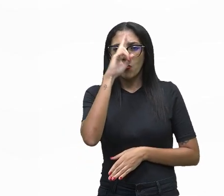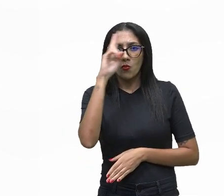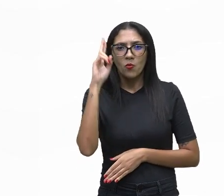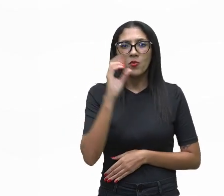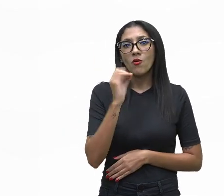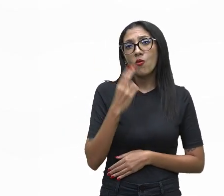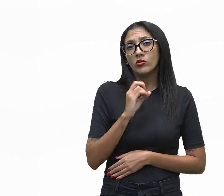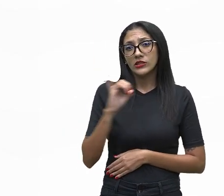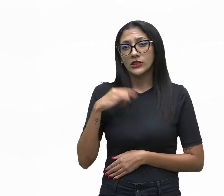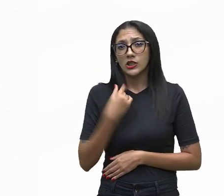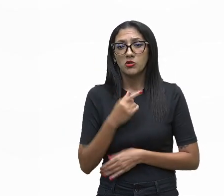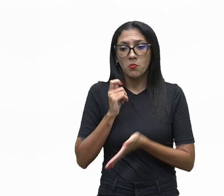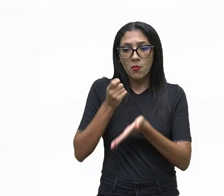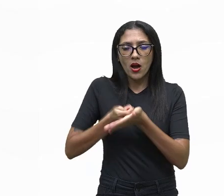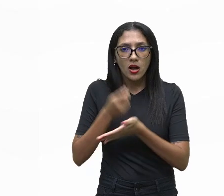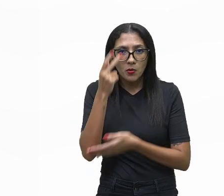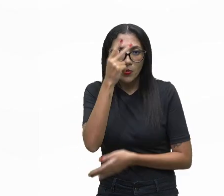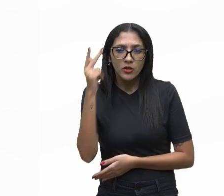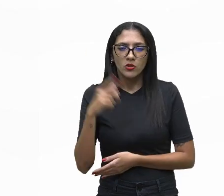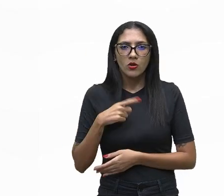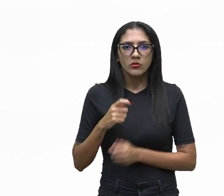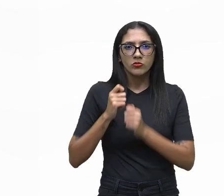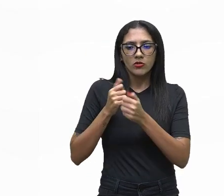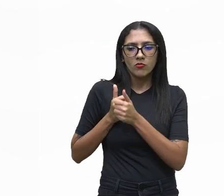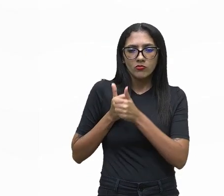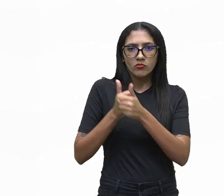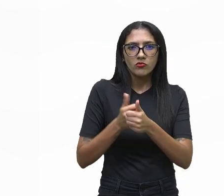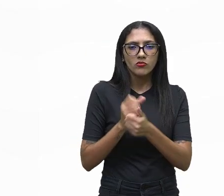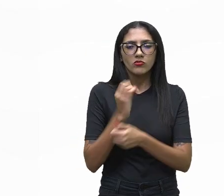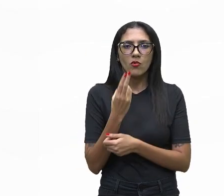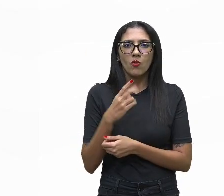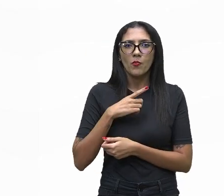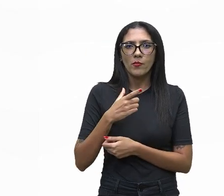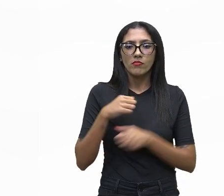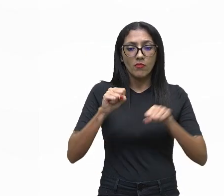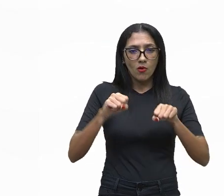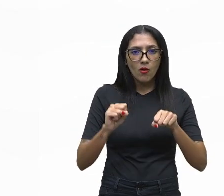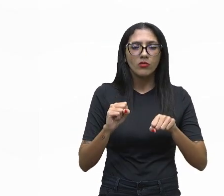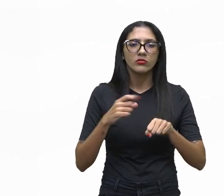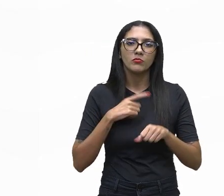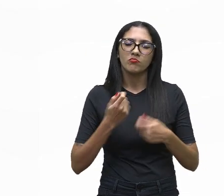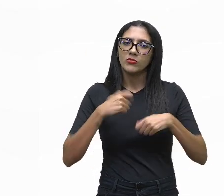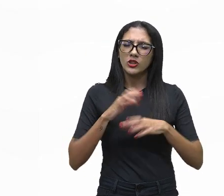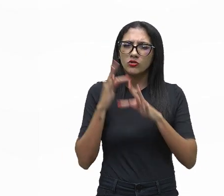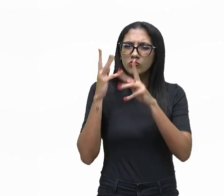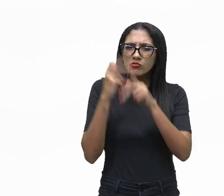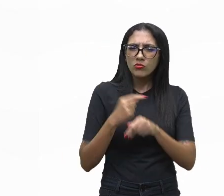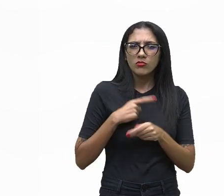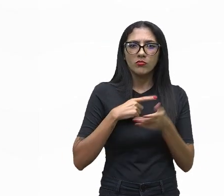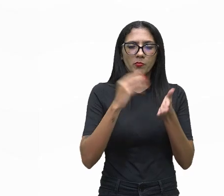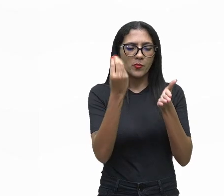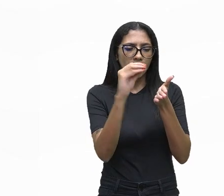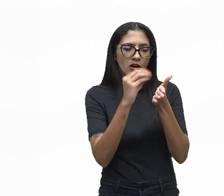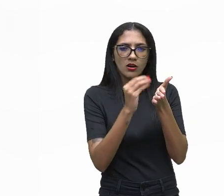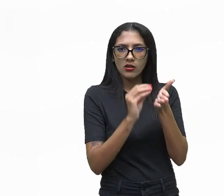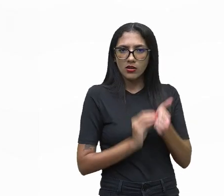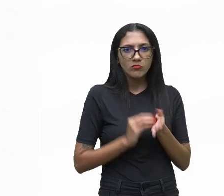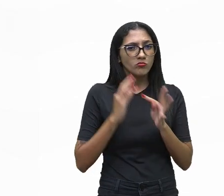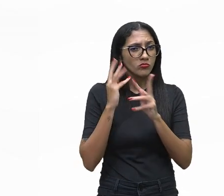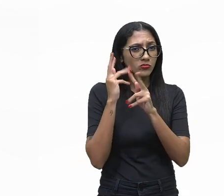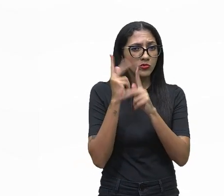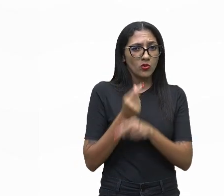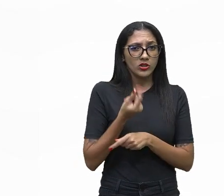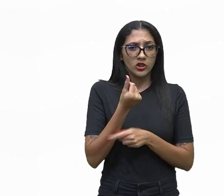alguém para lhe transportar, se usa moto. Então, tudo você tem que anotar. Tudo que você gasta,